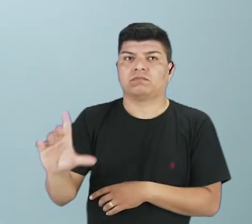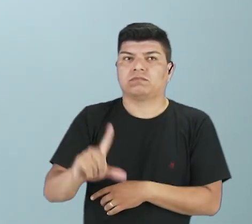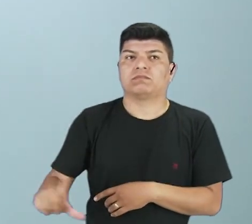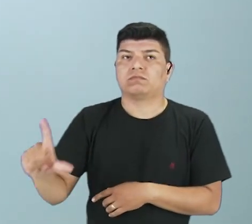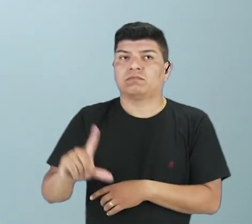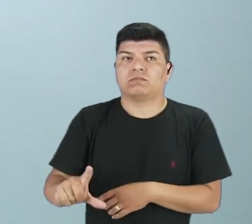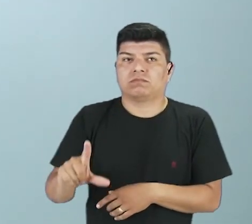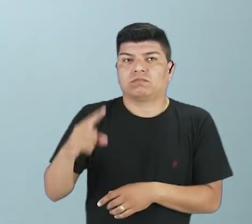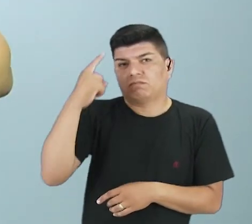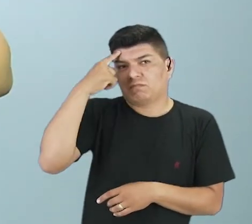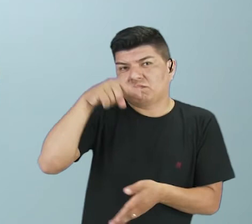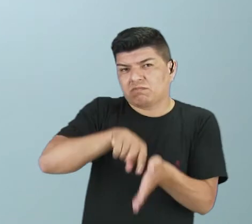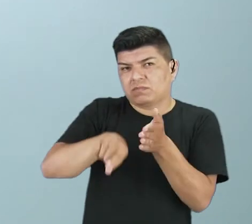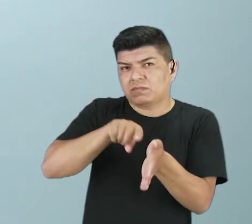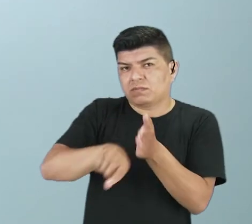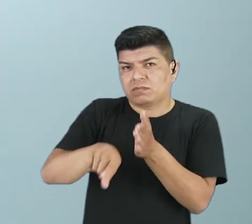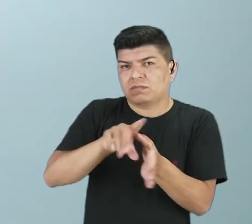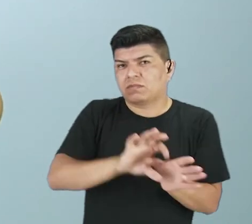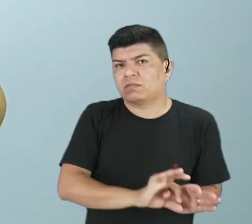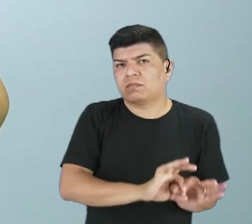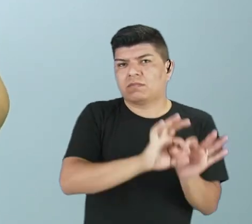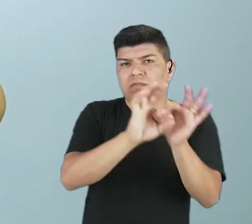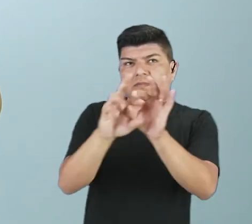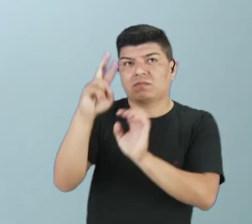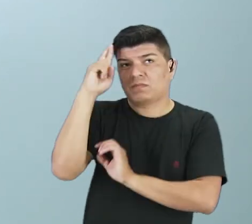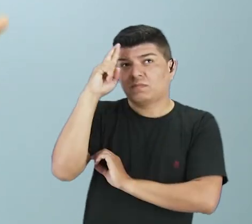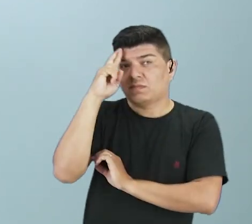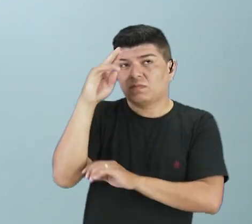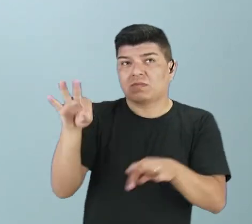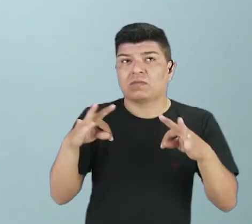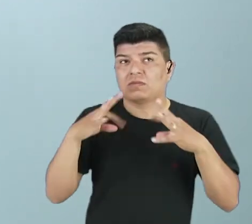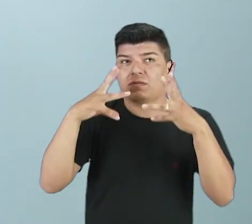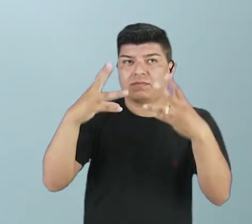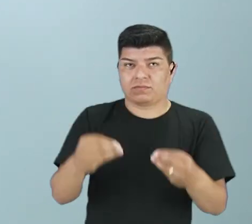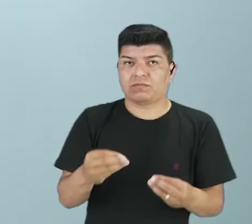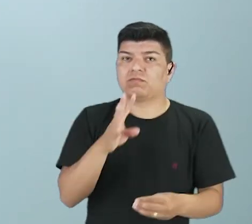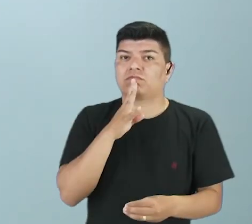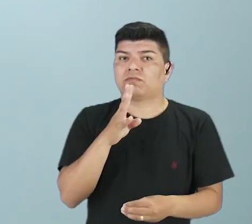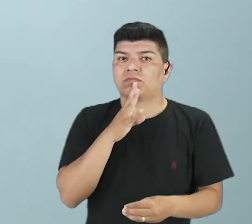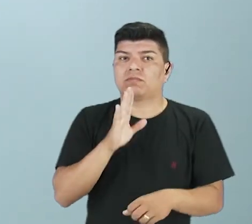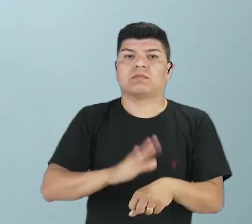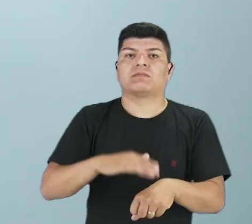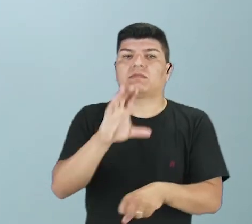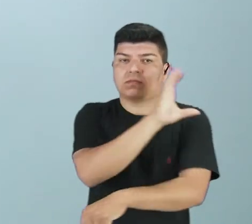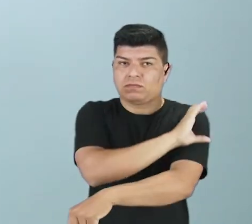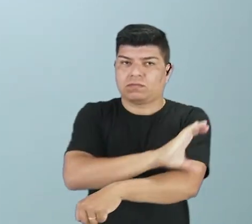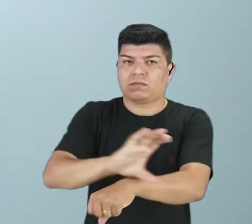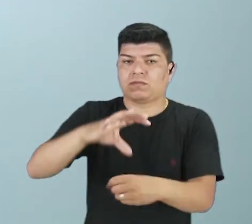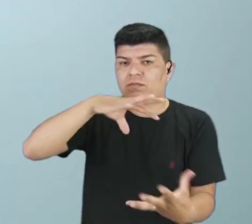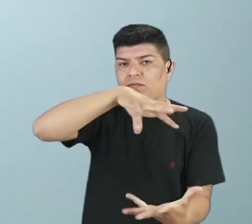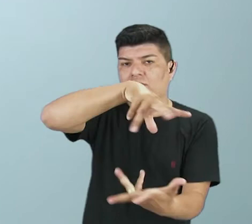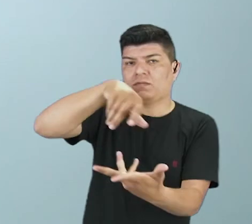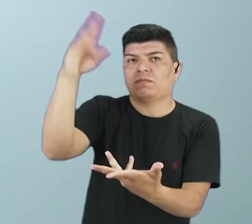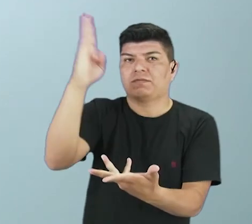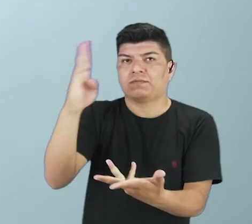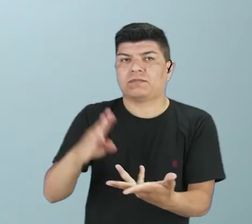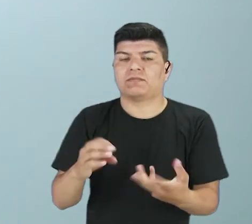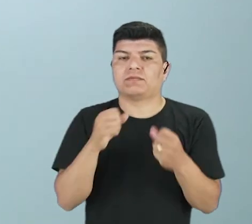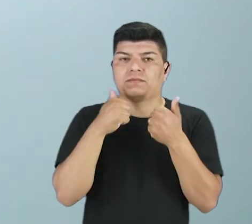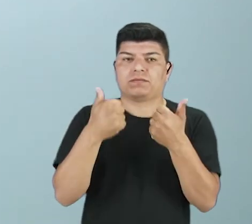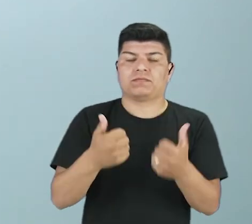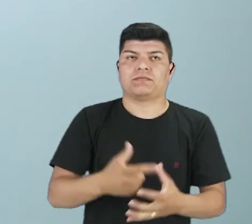pensamento crítico, entender o contexto histórico. Além de tudo, você passa a conhecer um pouco mais da cultura mundial e do Brasil, tá